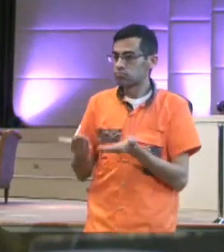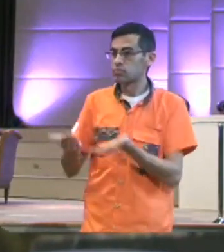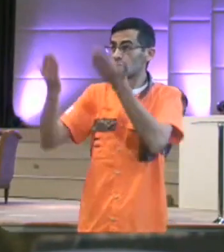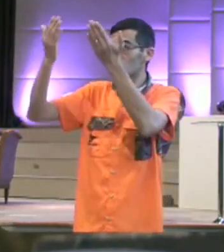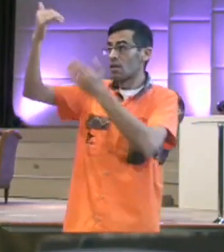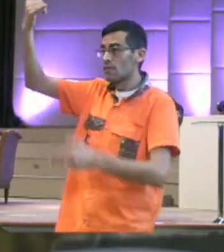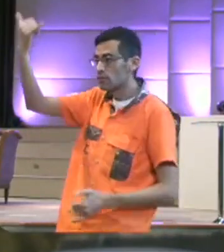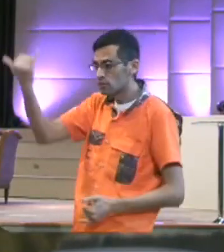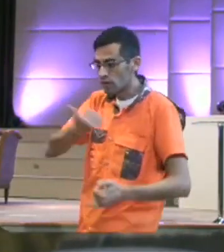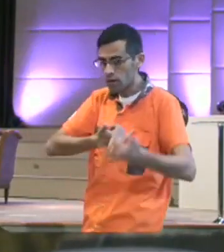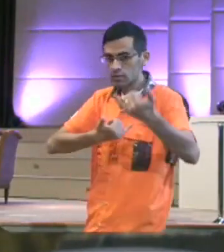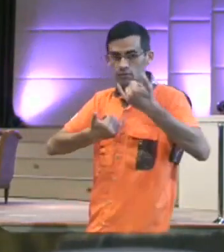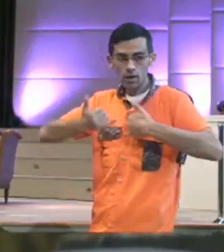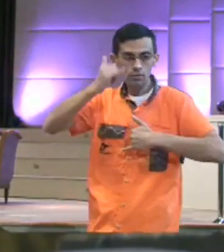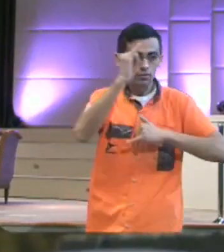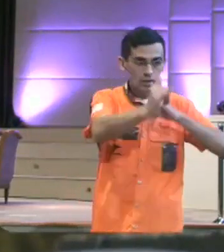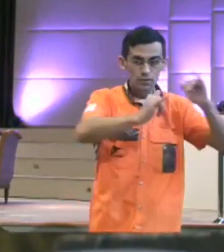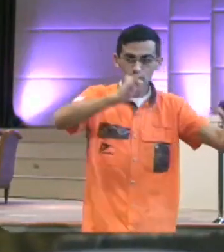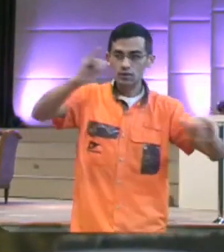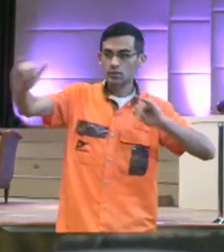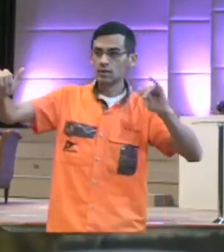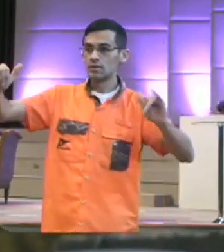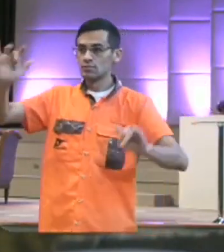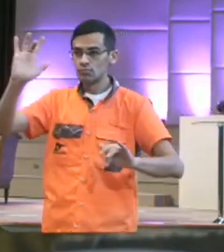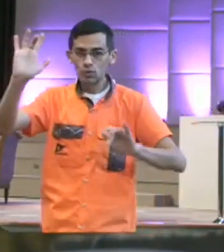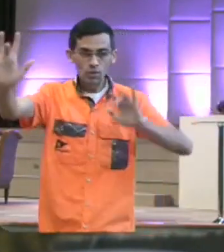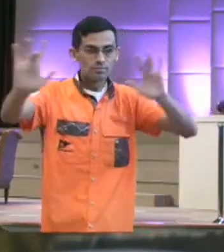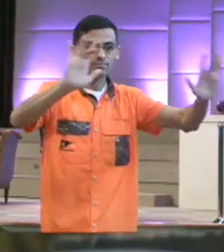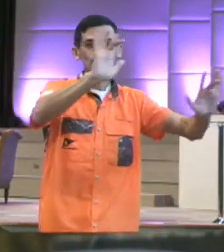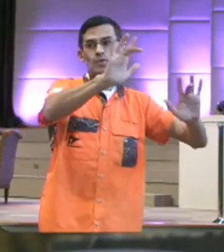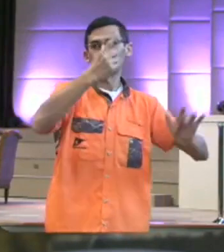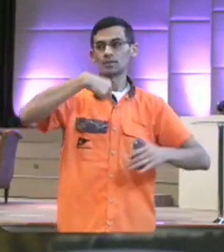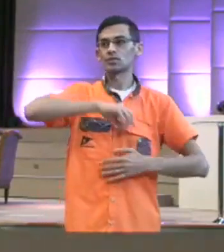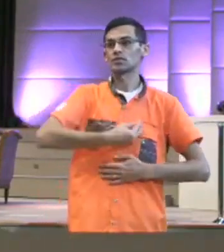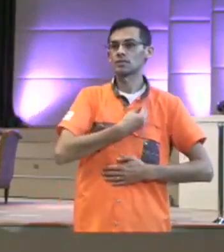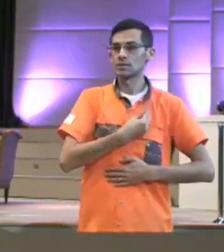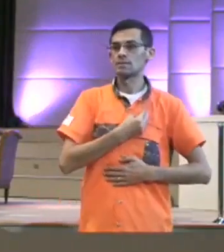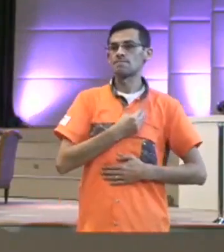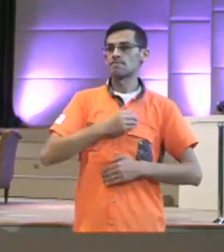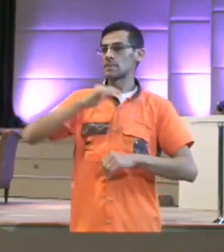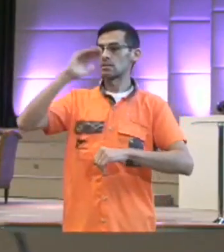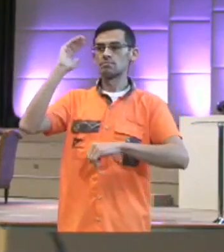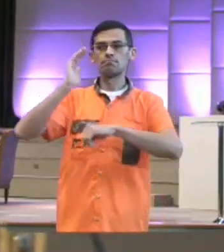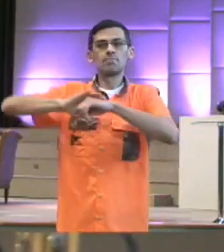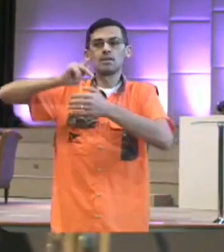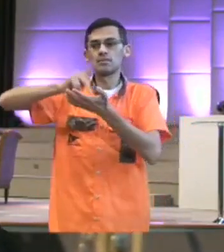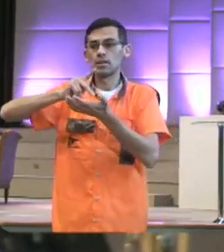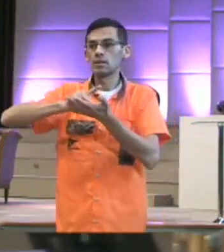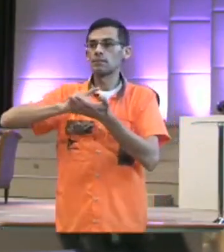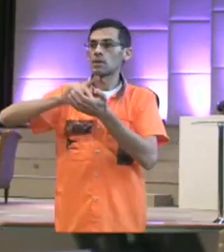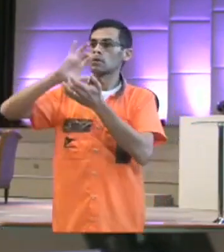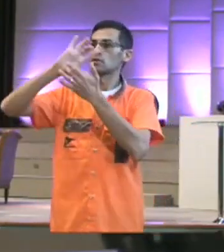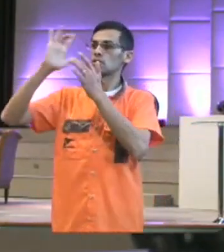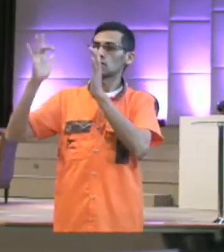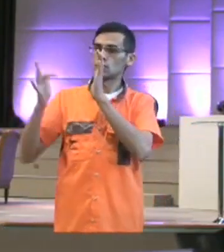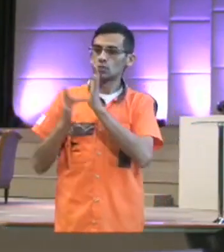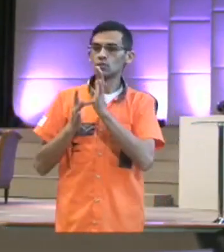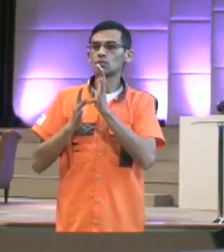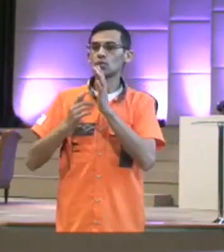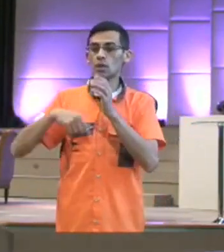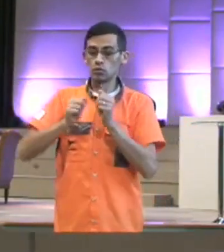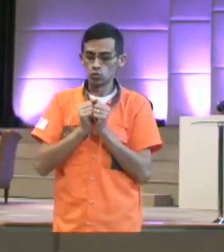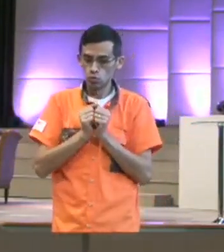fala conosco. Jesus que ressuscitou toca a nossa vida. E mais, Ele vai caminhando essa vida